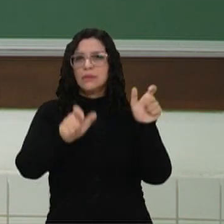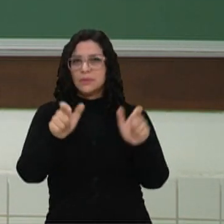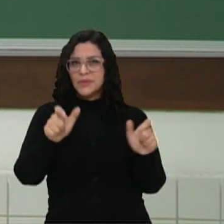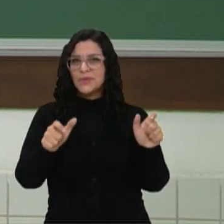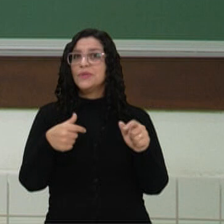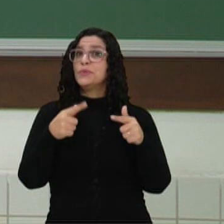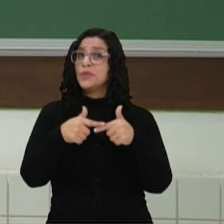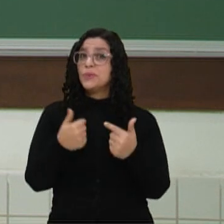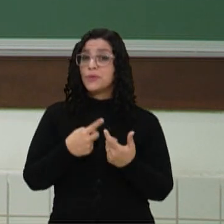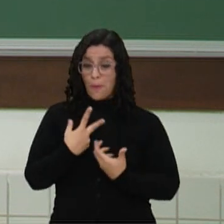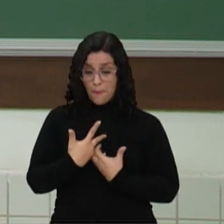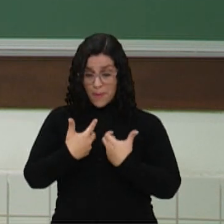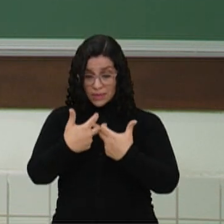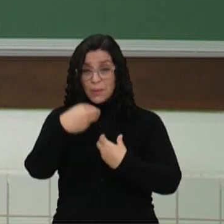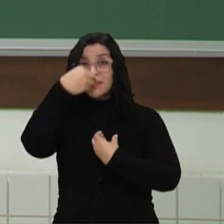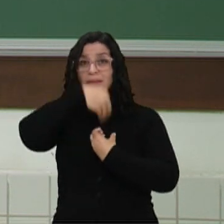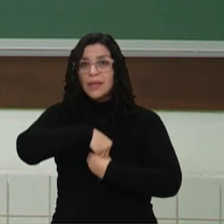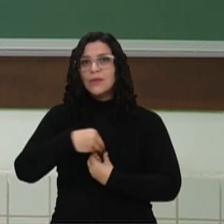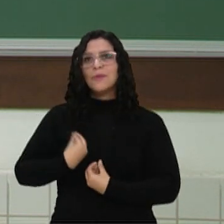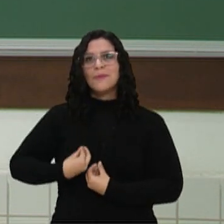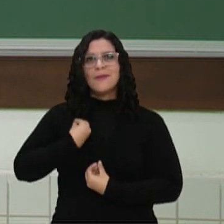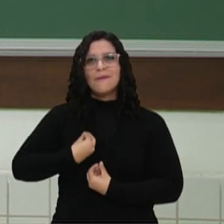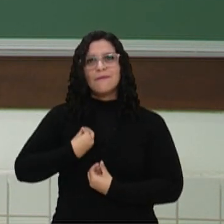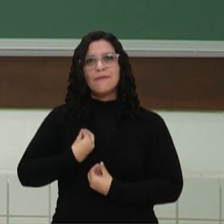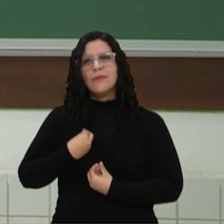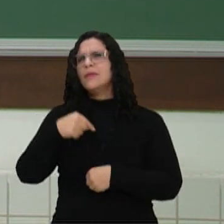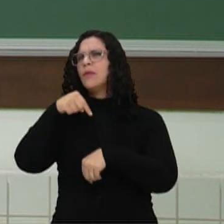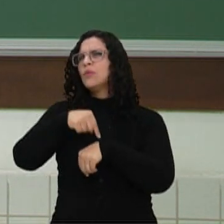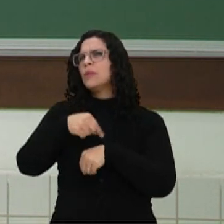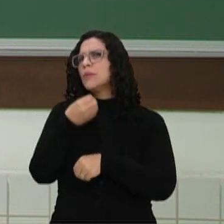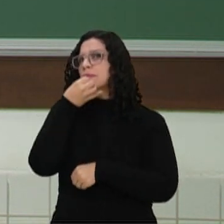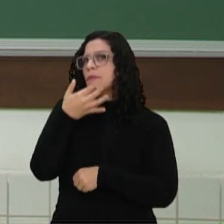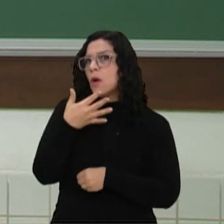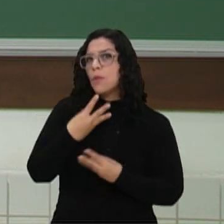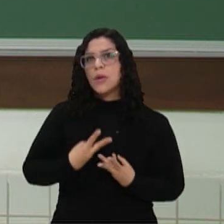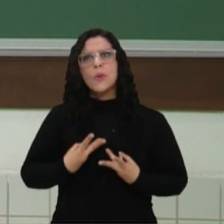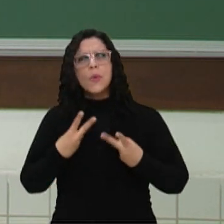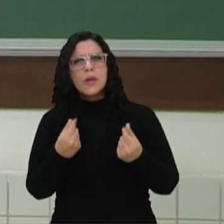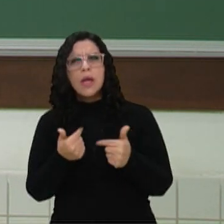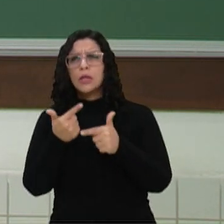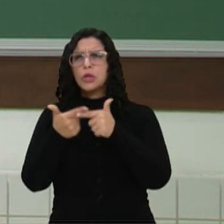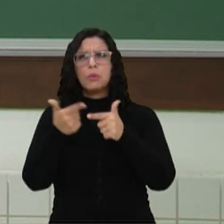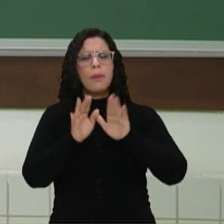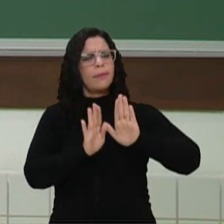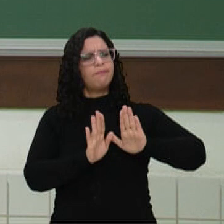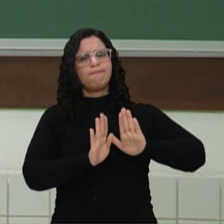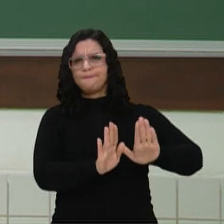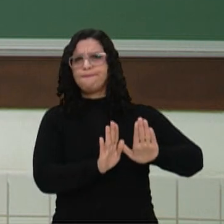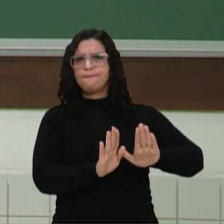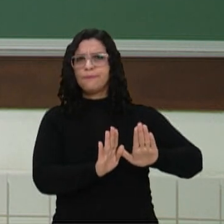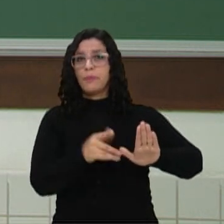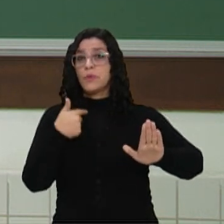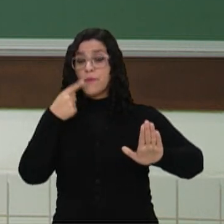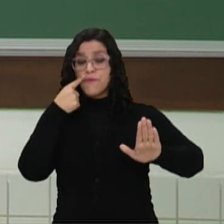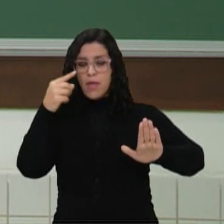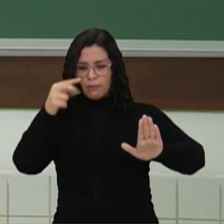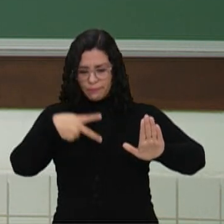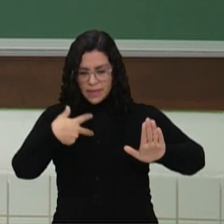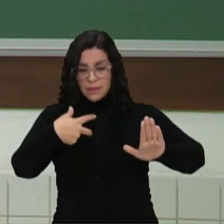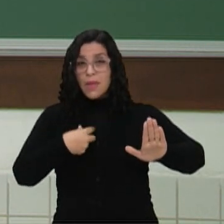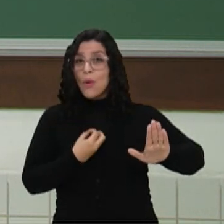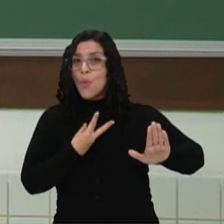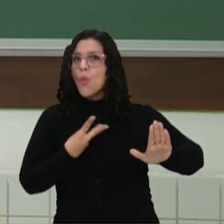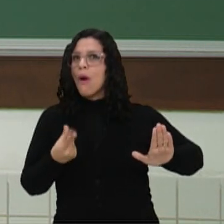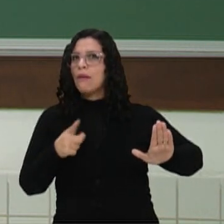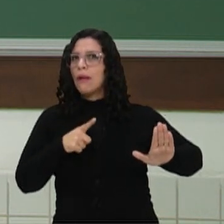destacar os momentos bons, destacar as suas habilidades e deixar o problema de lado. Isso é a opinião dela, o argumento, o ponto de vista